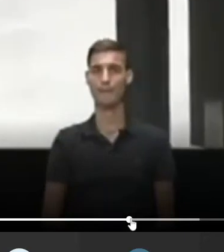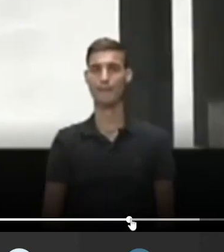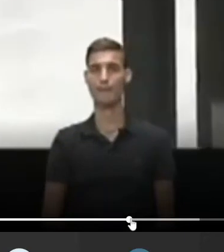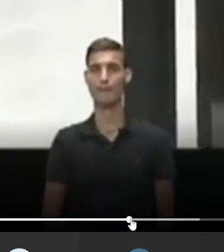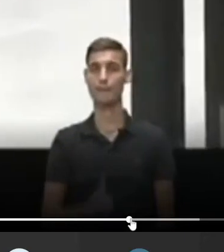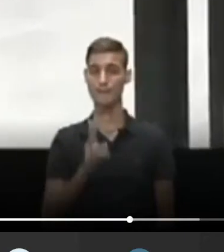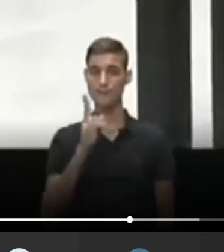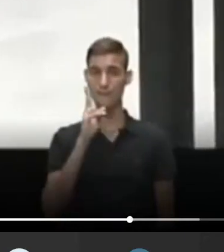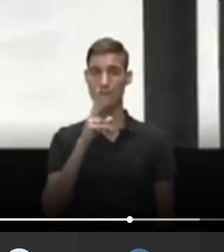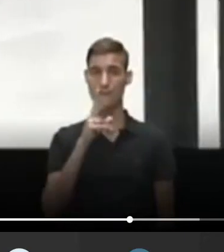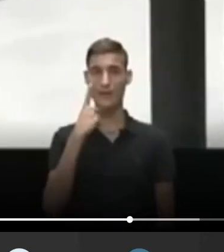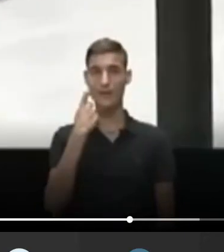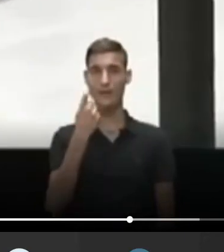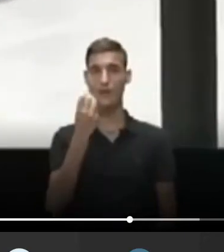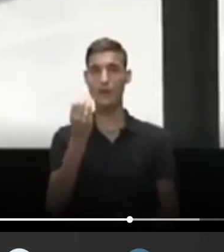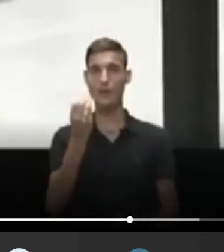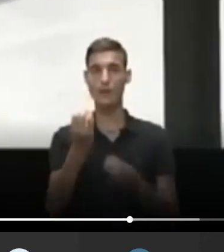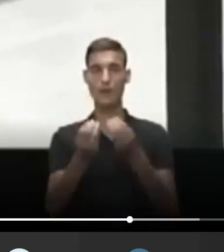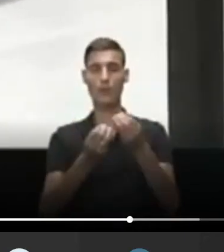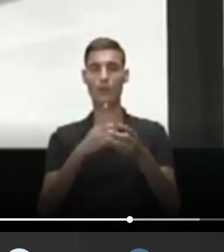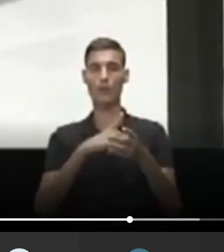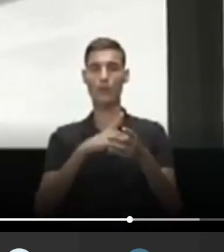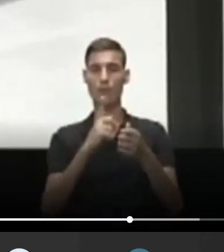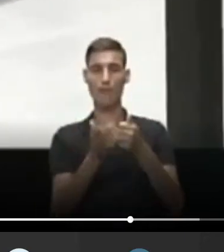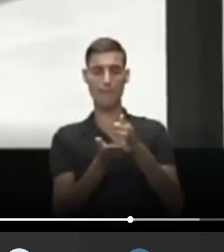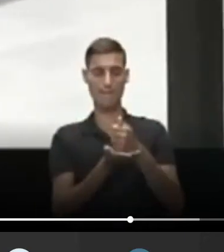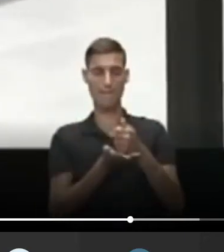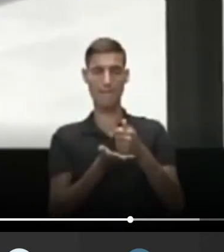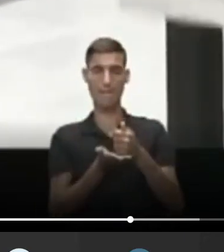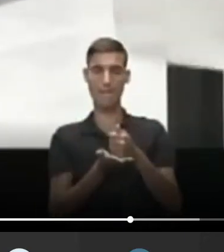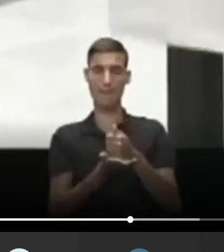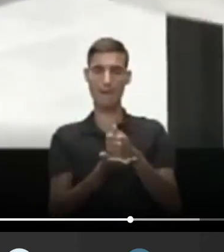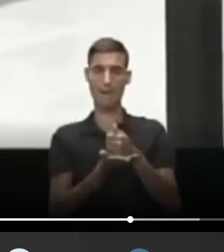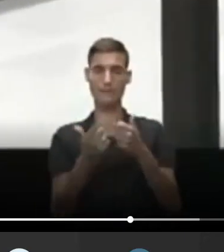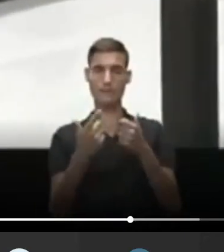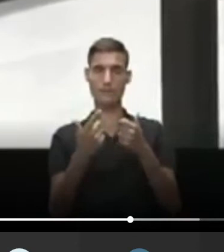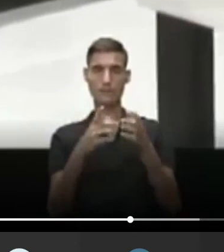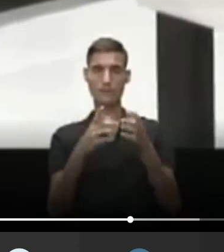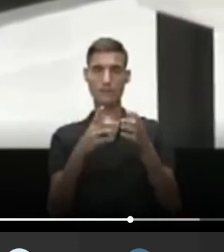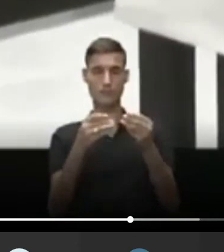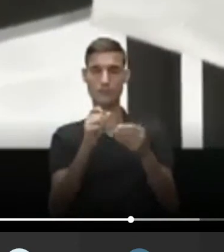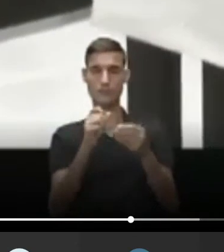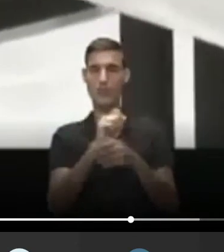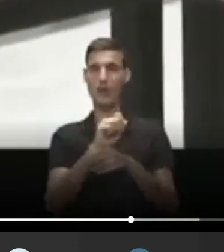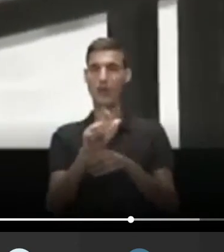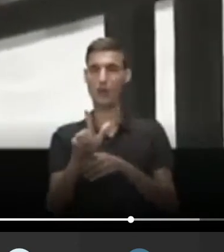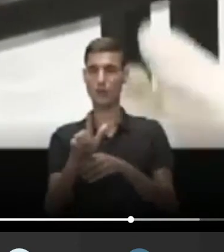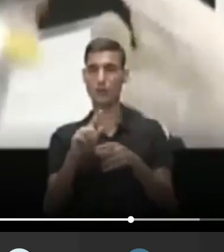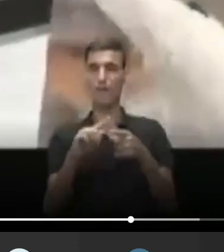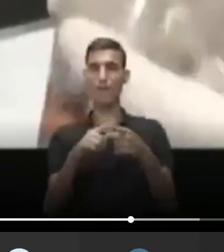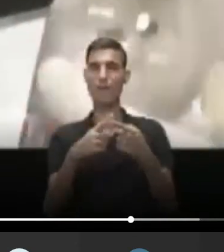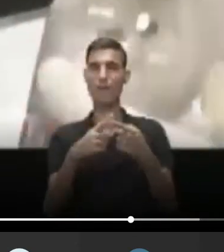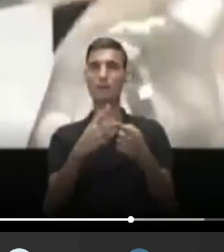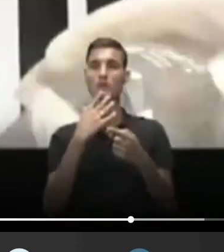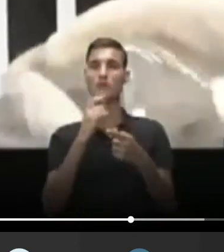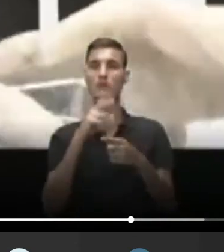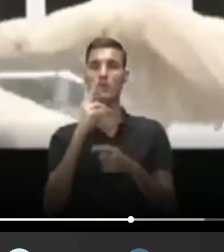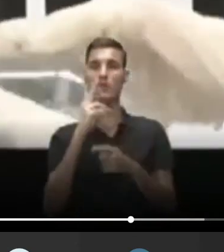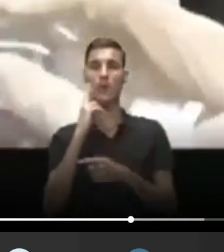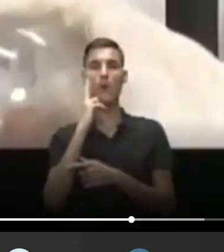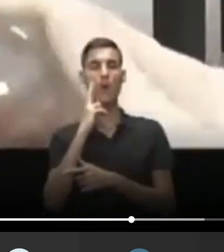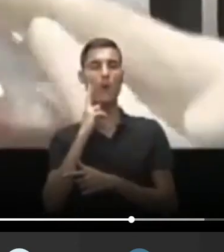Certo? A gente vê nitidamente na separação, né, que esse processo de extração, a gente sabe, processo de extração